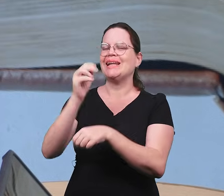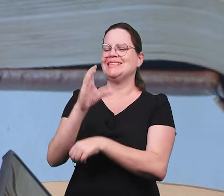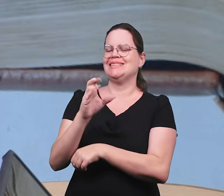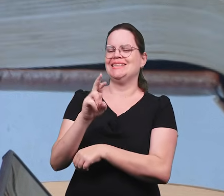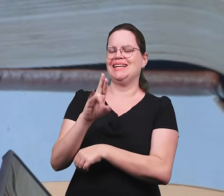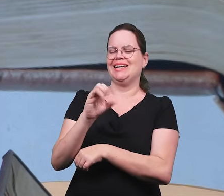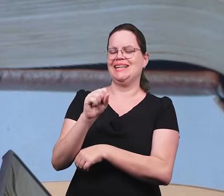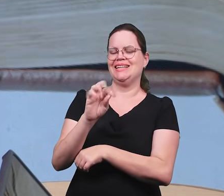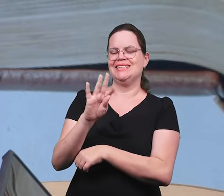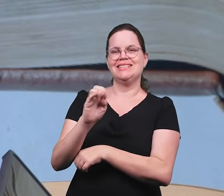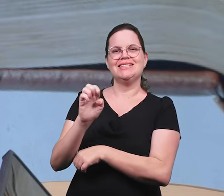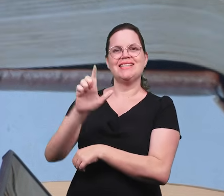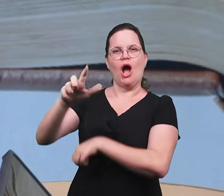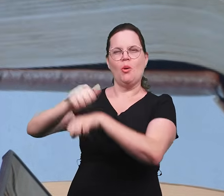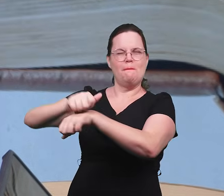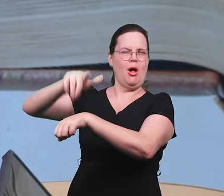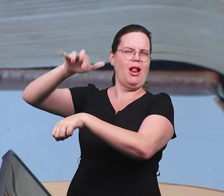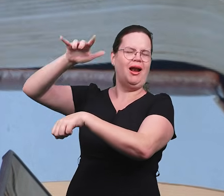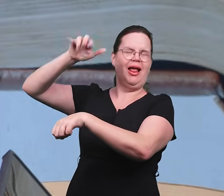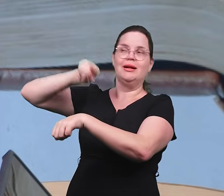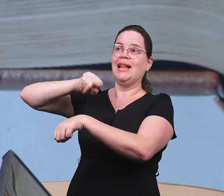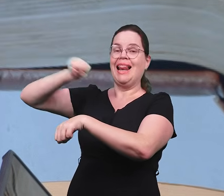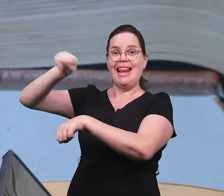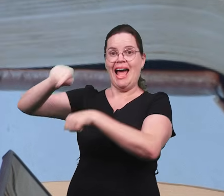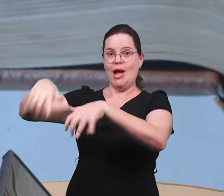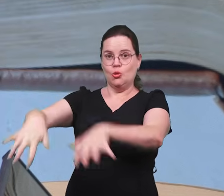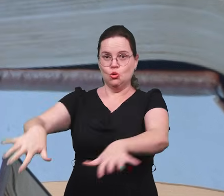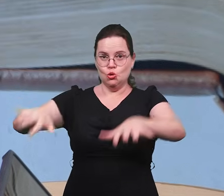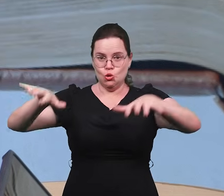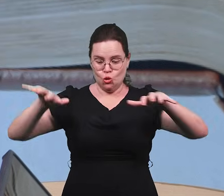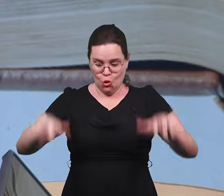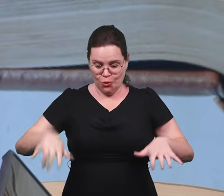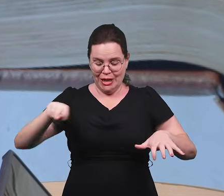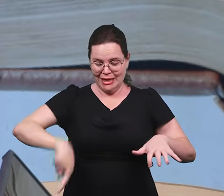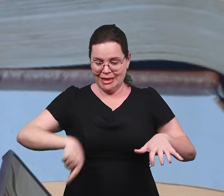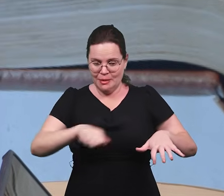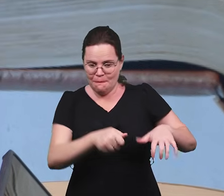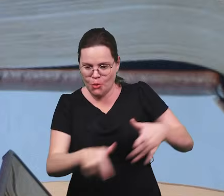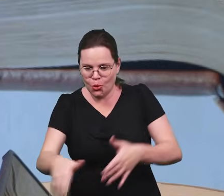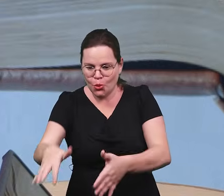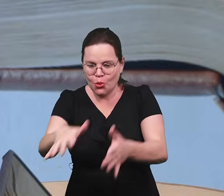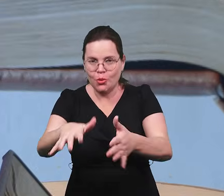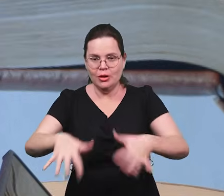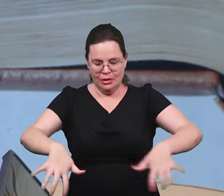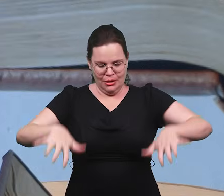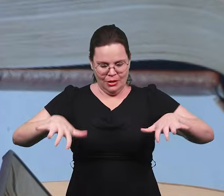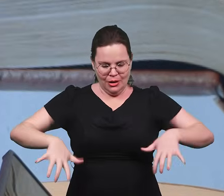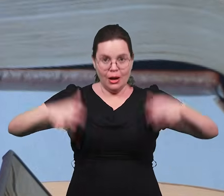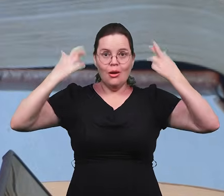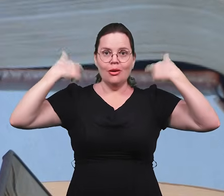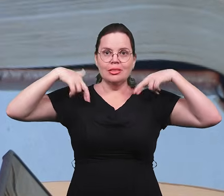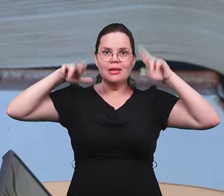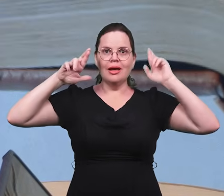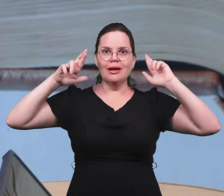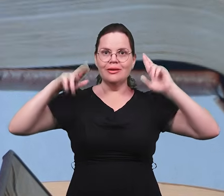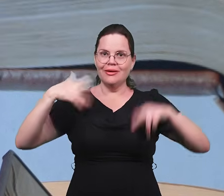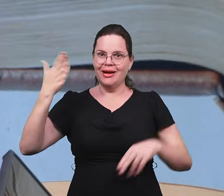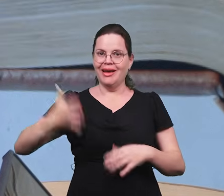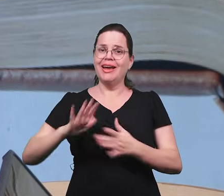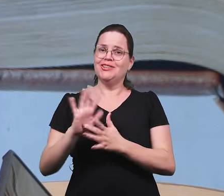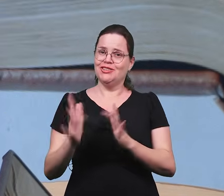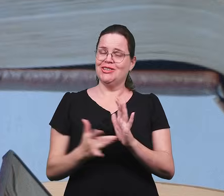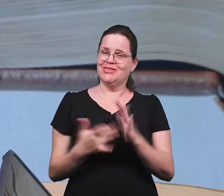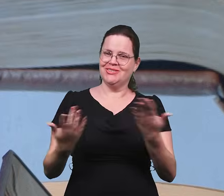como um cristal que vem do trono de Deus e do Cordeiro. O Cordeiro é o Senhor Jesus, aquele que estava